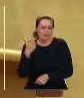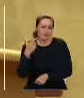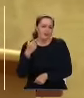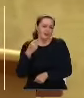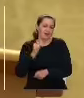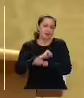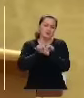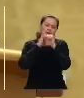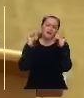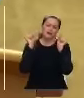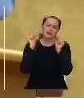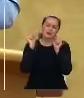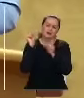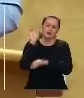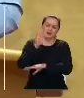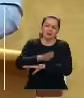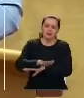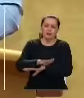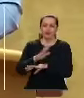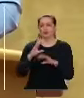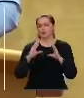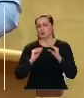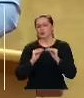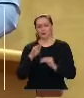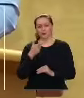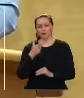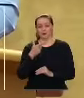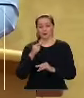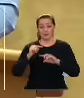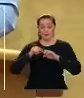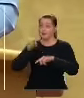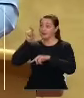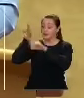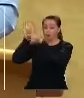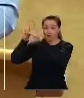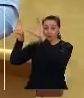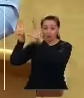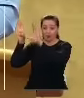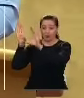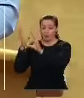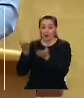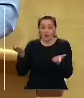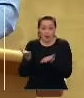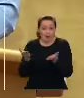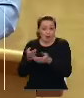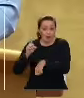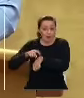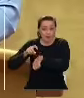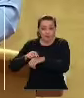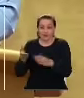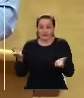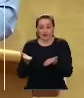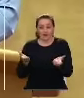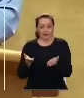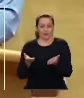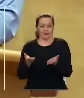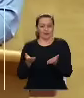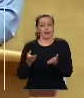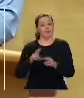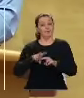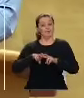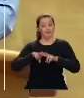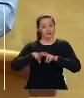não tem de noite. No céu tem hoje, no céu tem agora, agora. Então, por isso, se